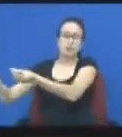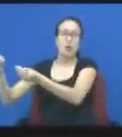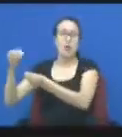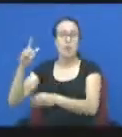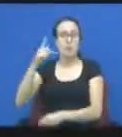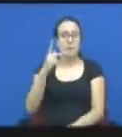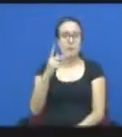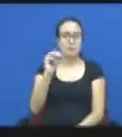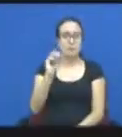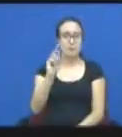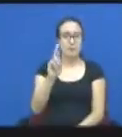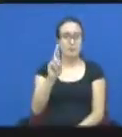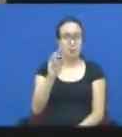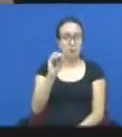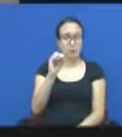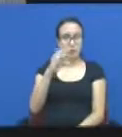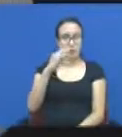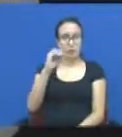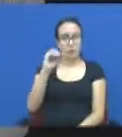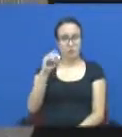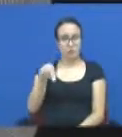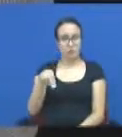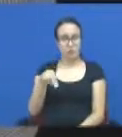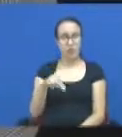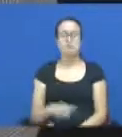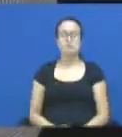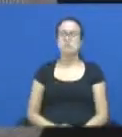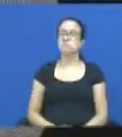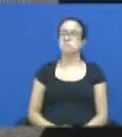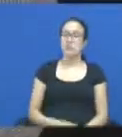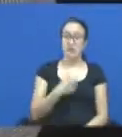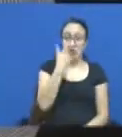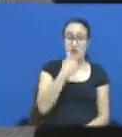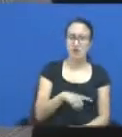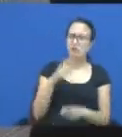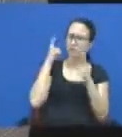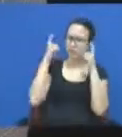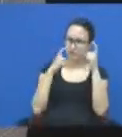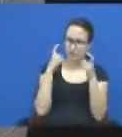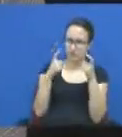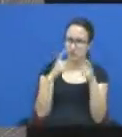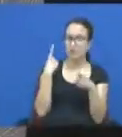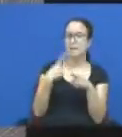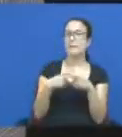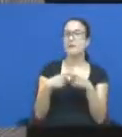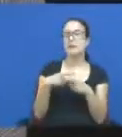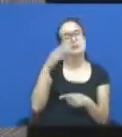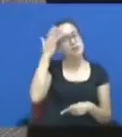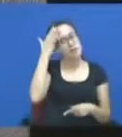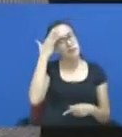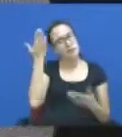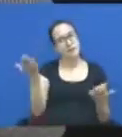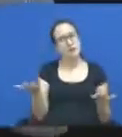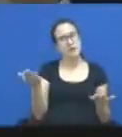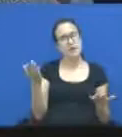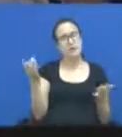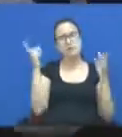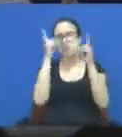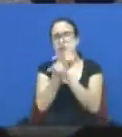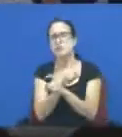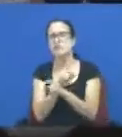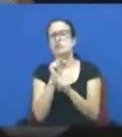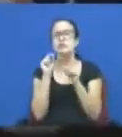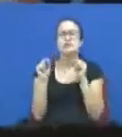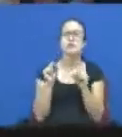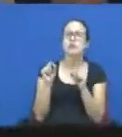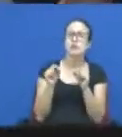essa minha reunião no PROCON é justamente para saber se a dificuldade está em se fazer